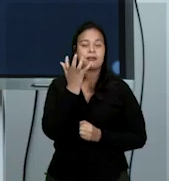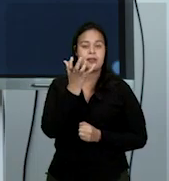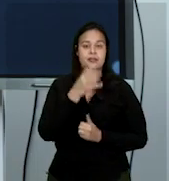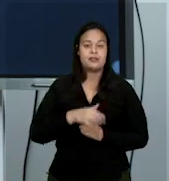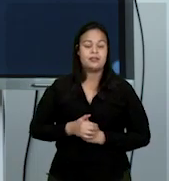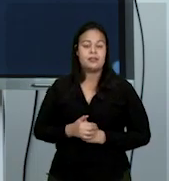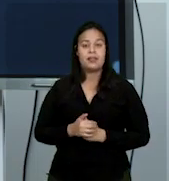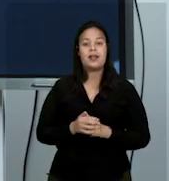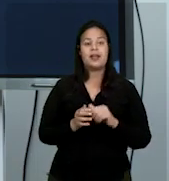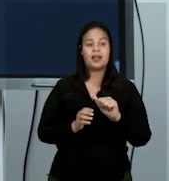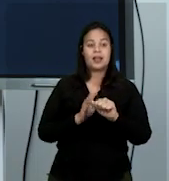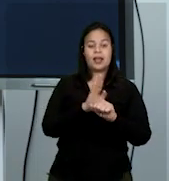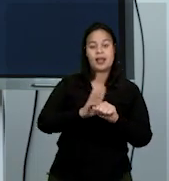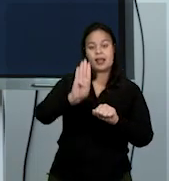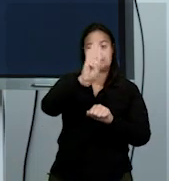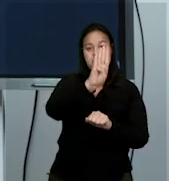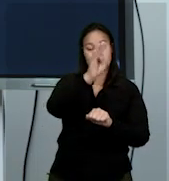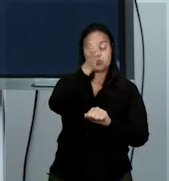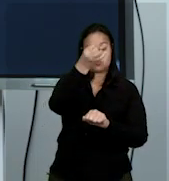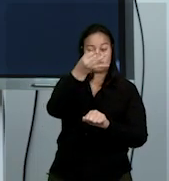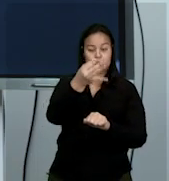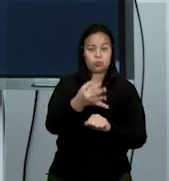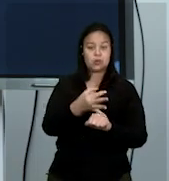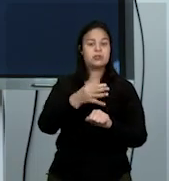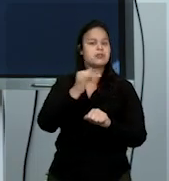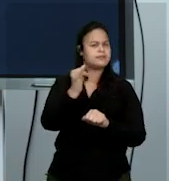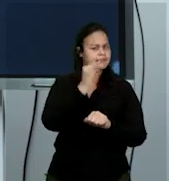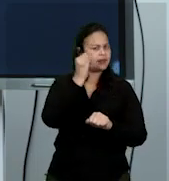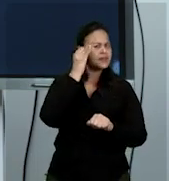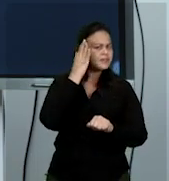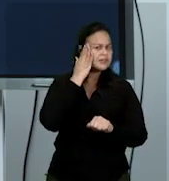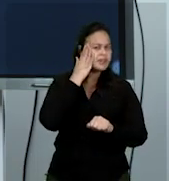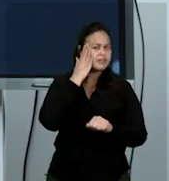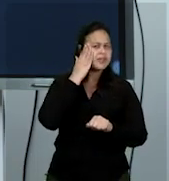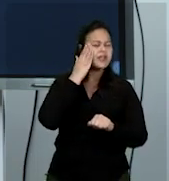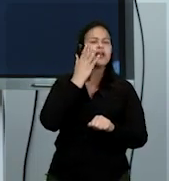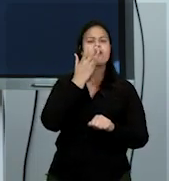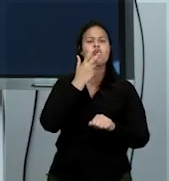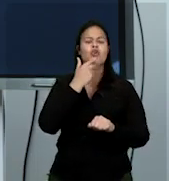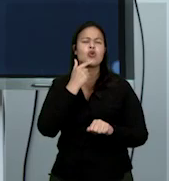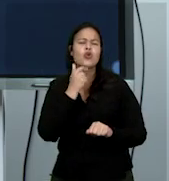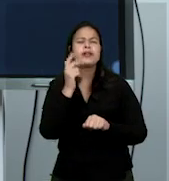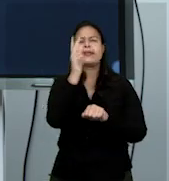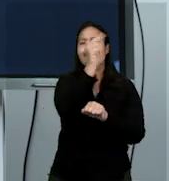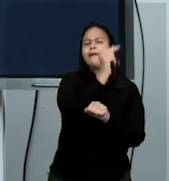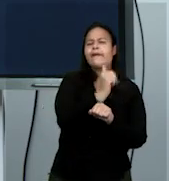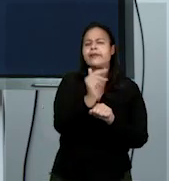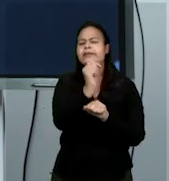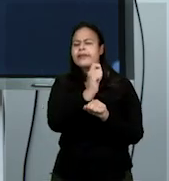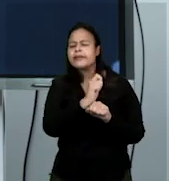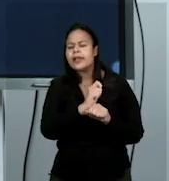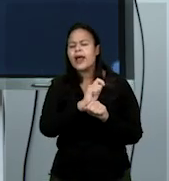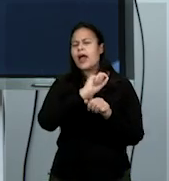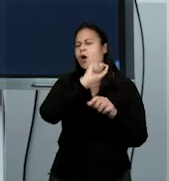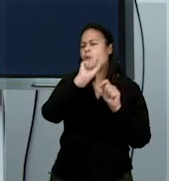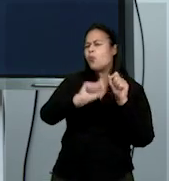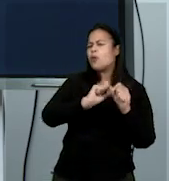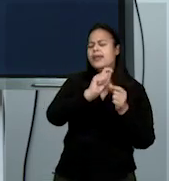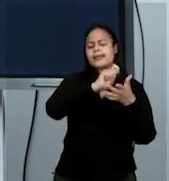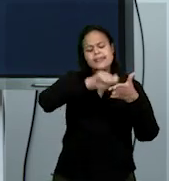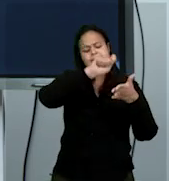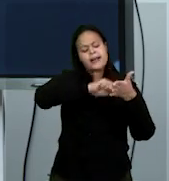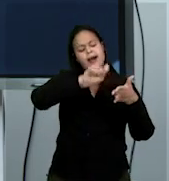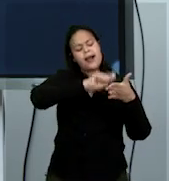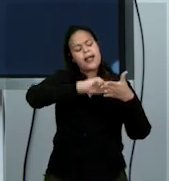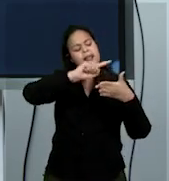ó, de A até B. Tá vendo? É sempre importante a gente colorir, desenhar, escrever o que está falando, para a